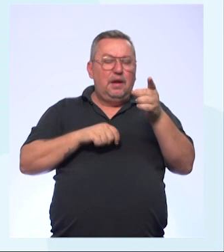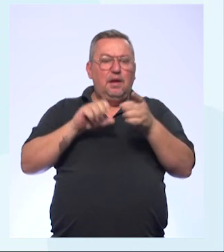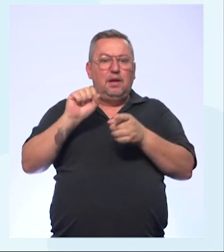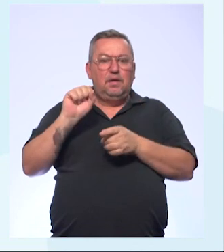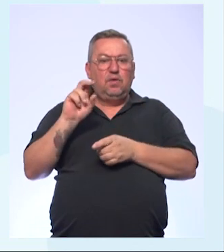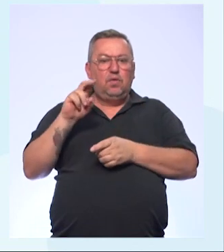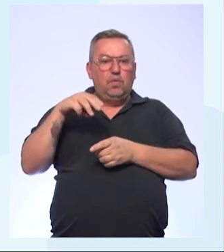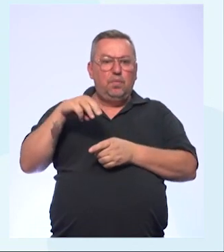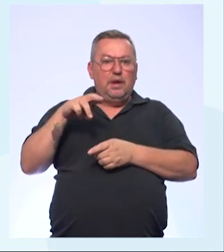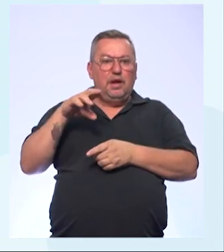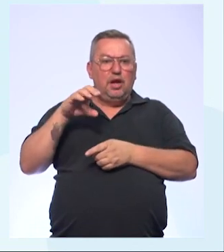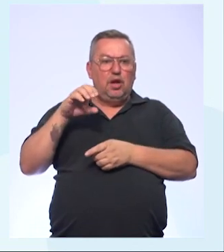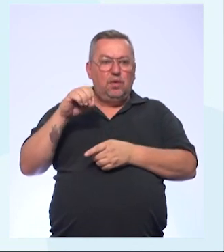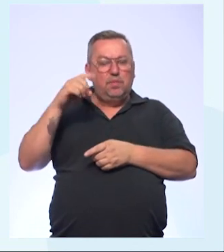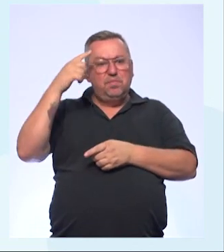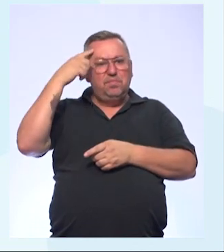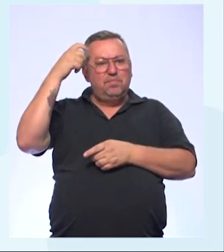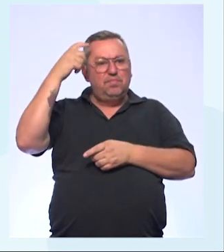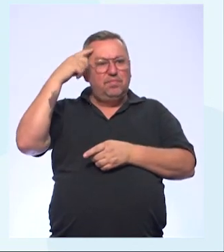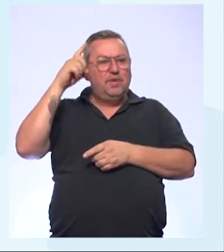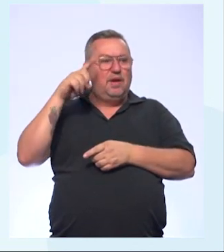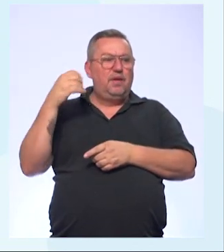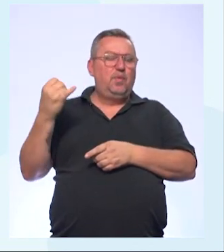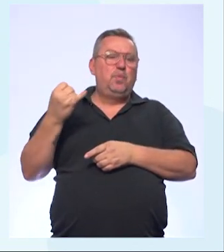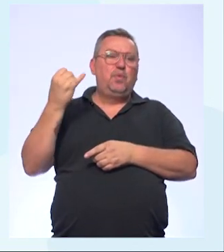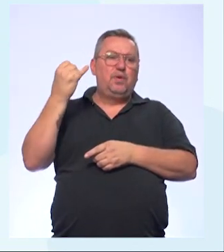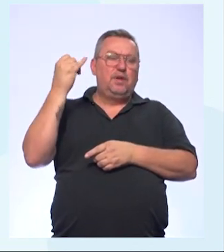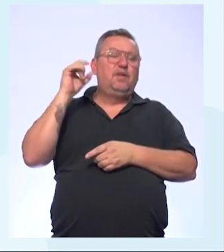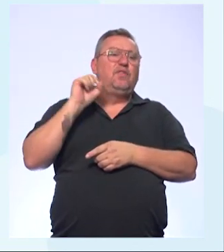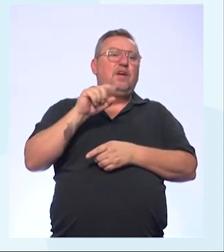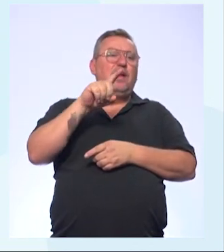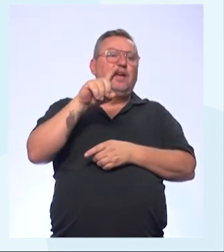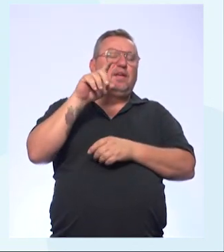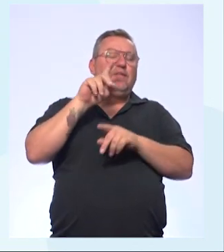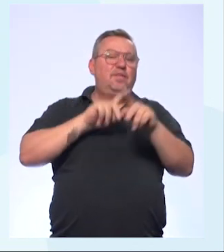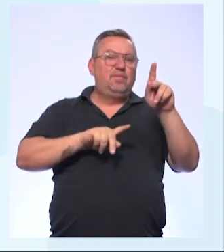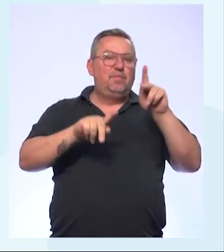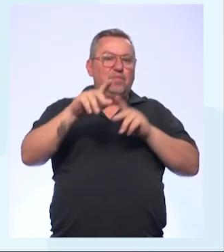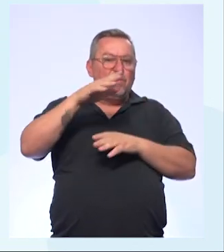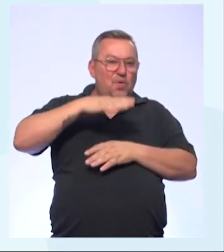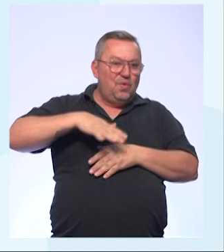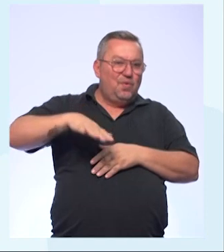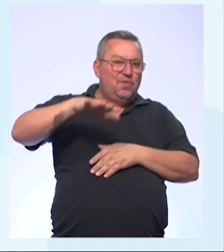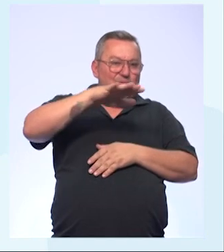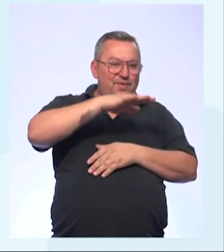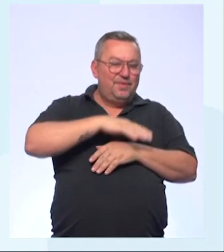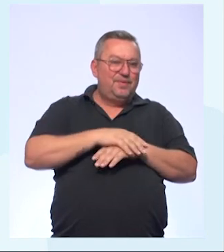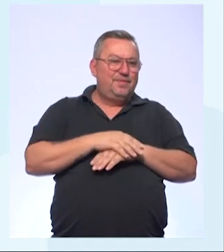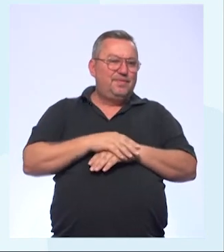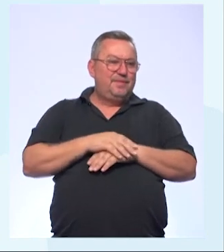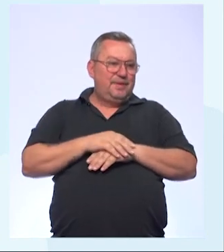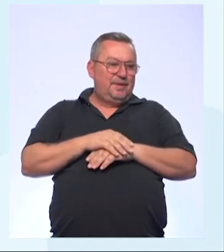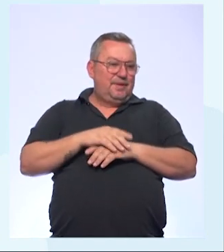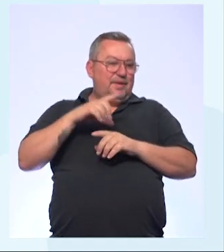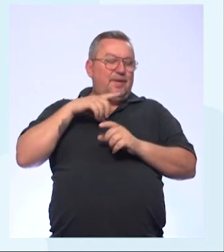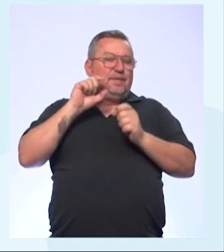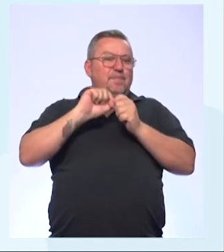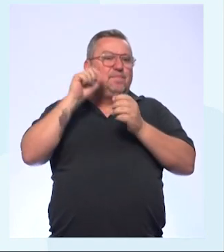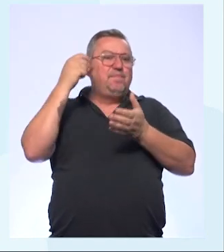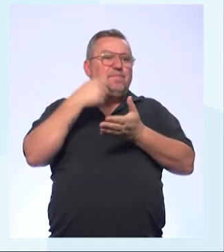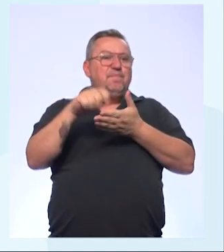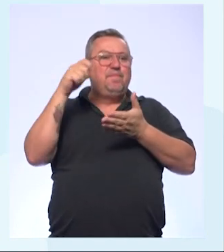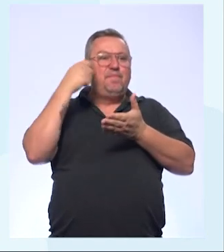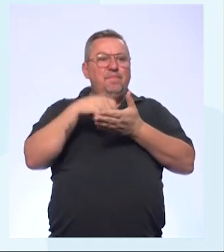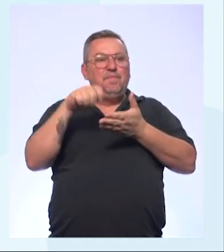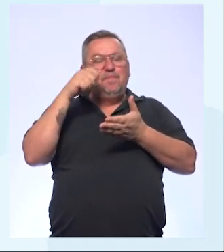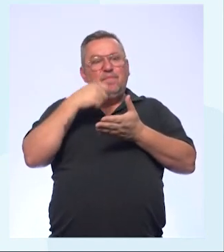que inventaram. Então, olha que importante que é essa civilização para o mundo. Eles inventaram a escrita.